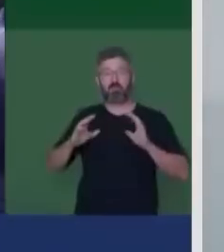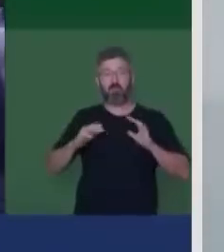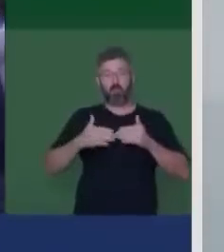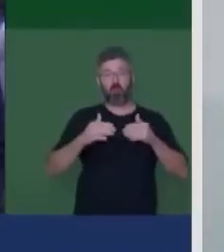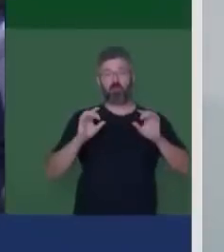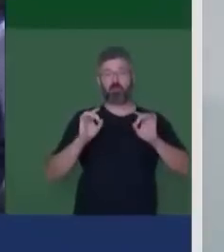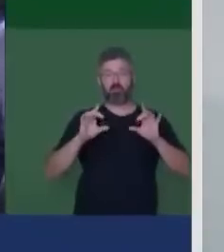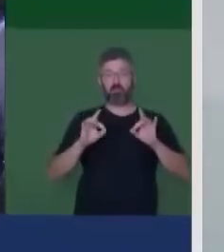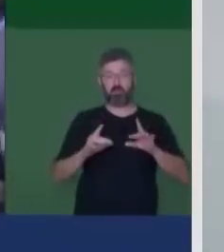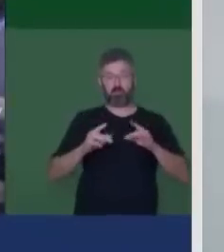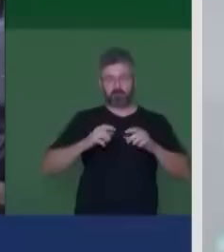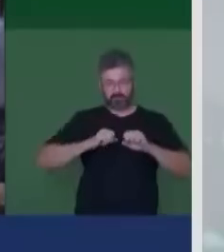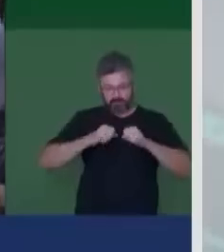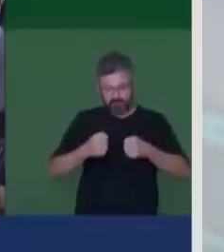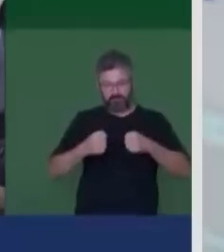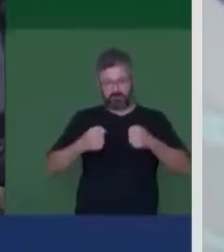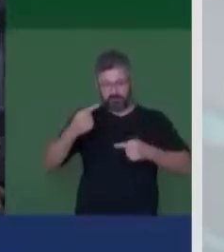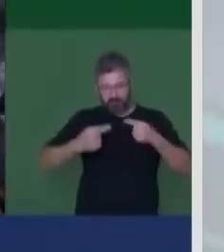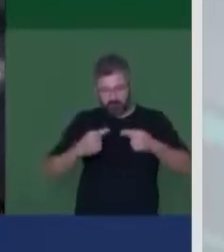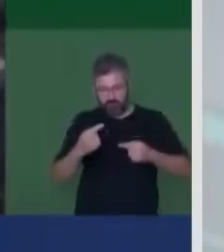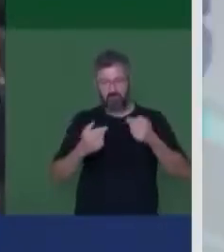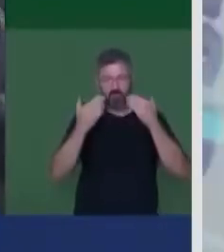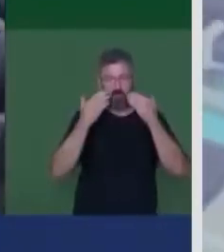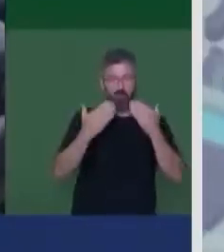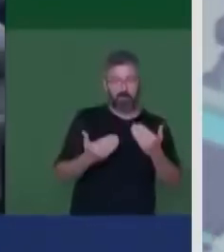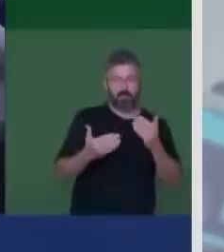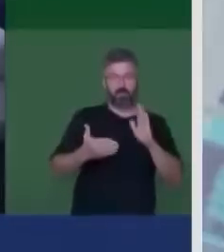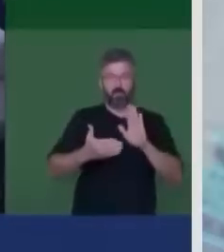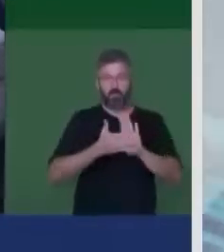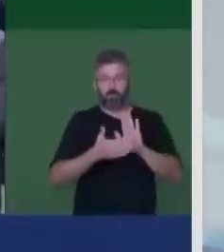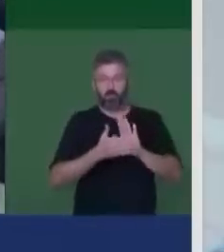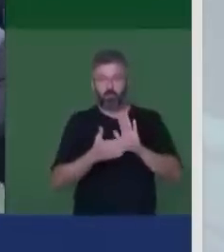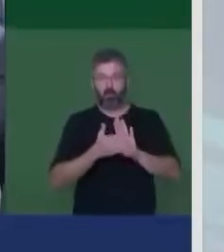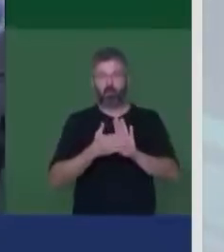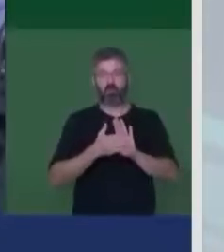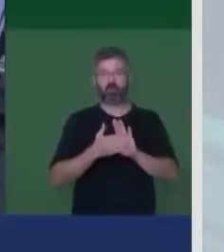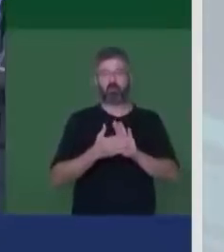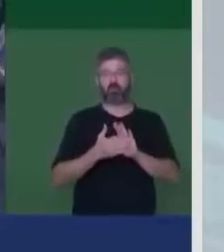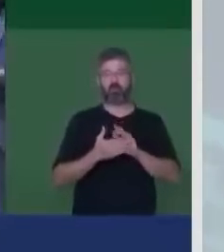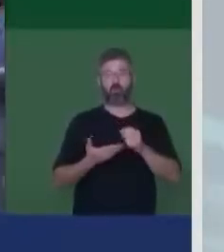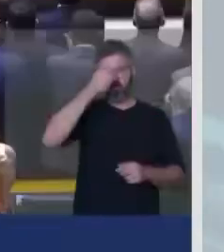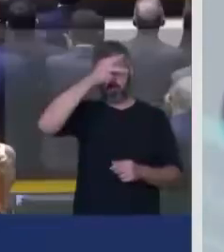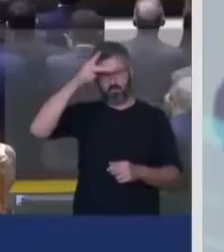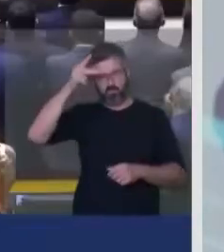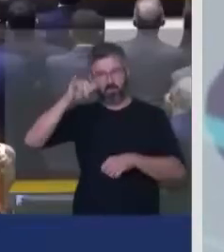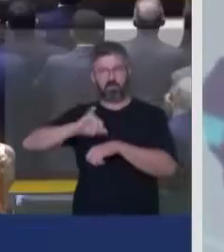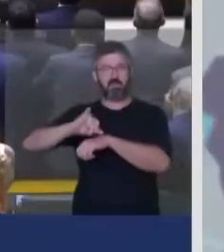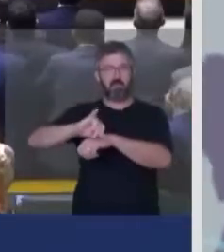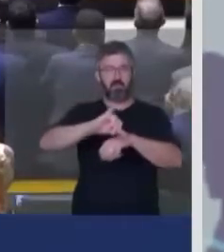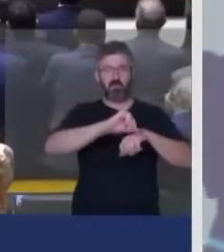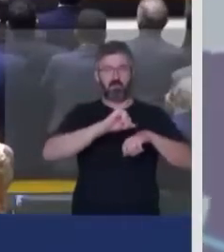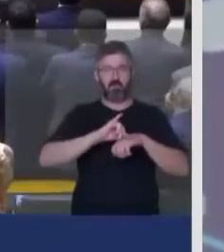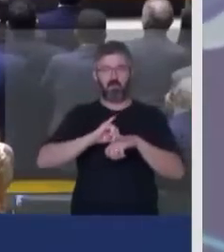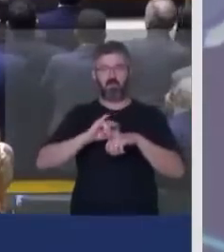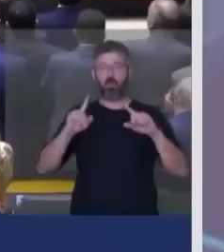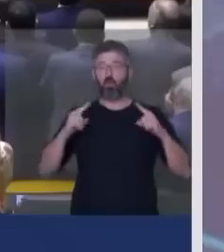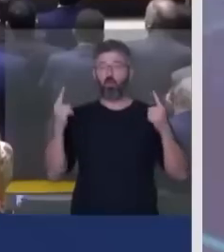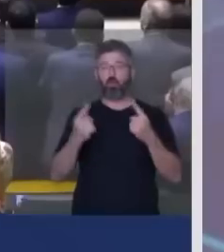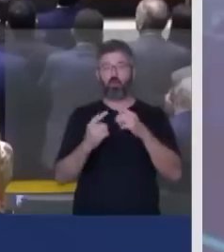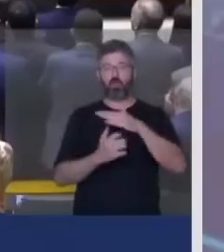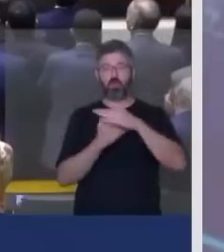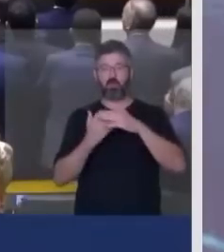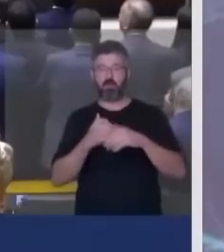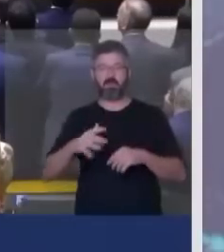maior em qualquer país concorrente não passa de 8% da tributação, os que são tributados. Lembrando que o produtor brasileiro é